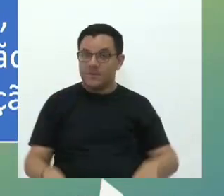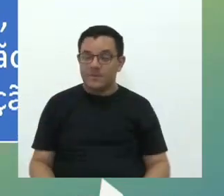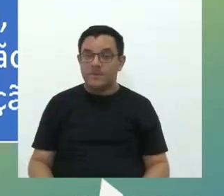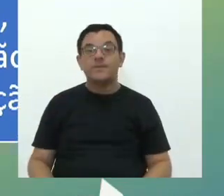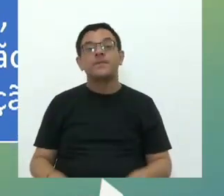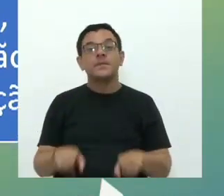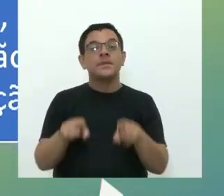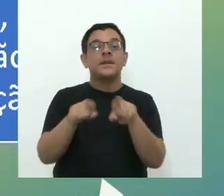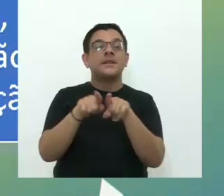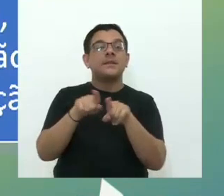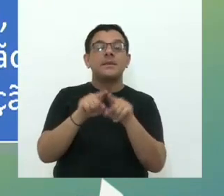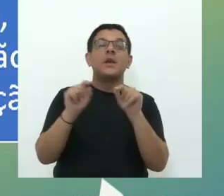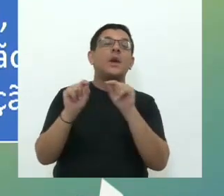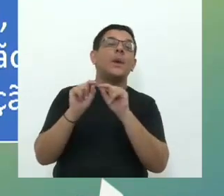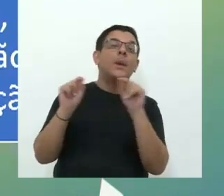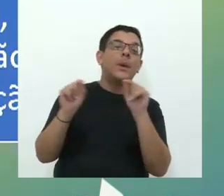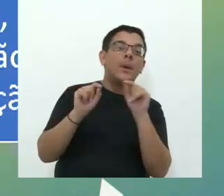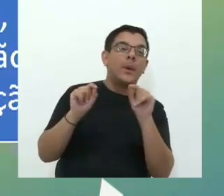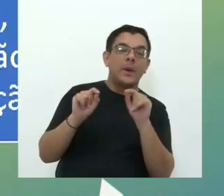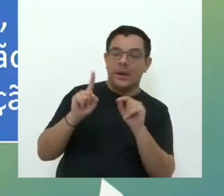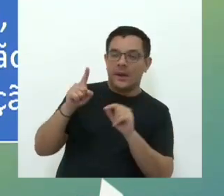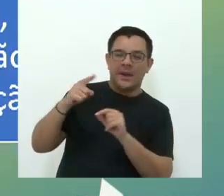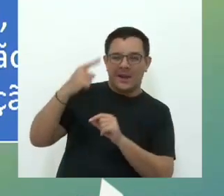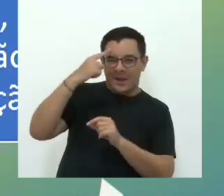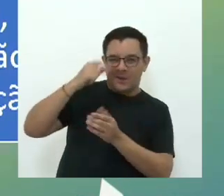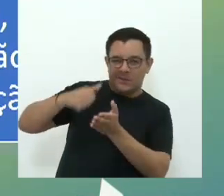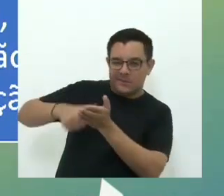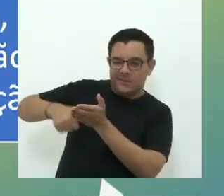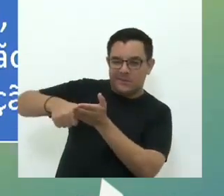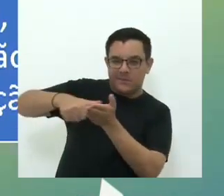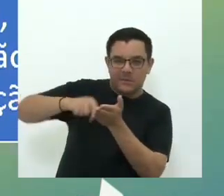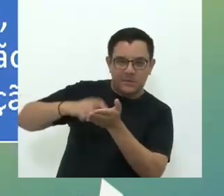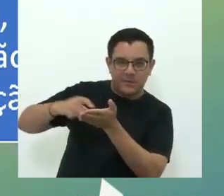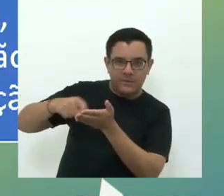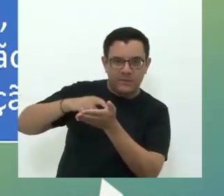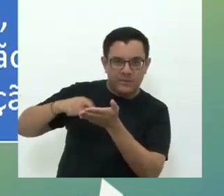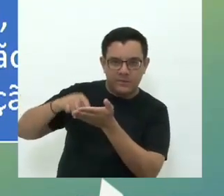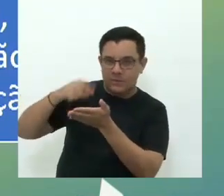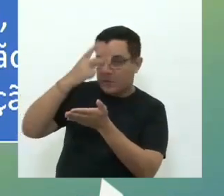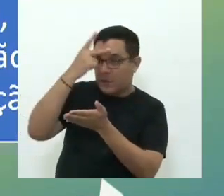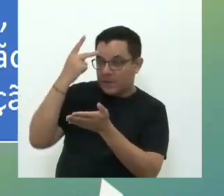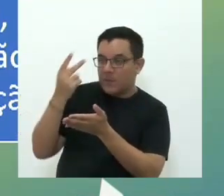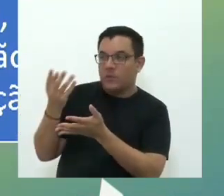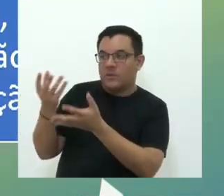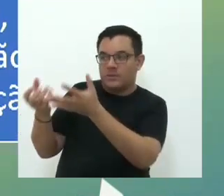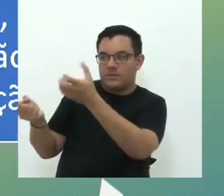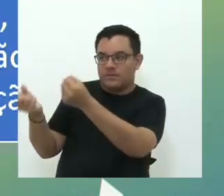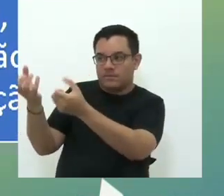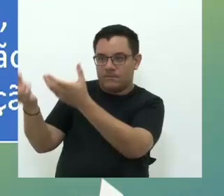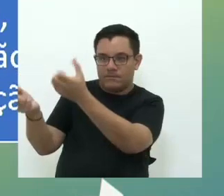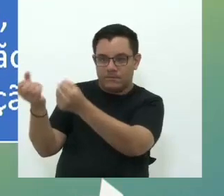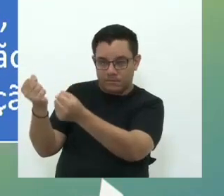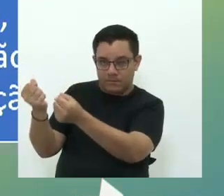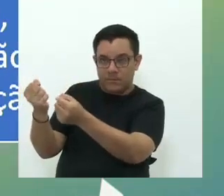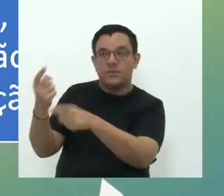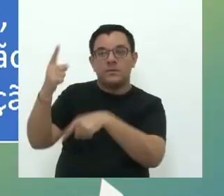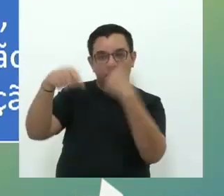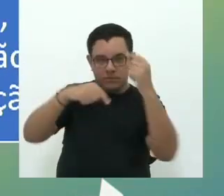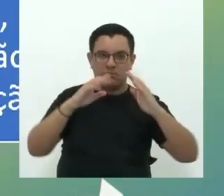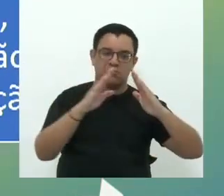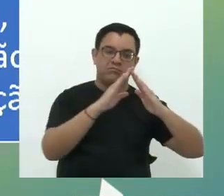traduza o que sai das urnas o que vem da campanha eleitoral para a composição de casas